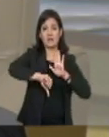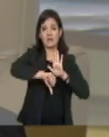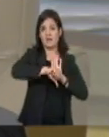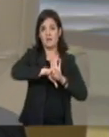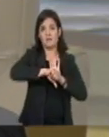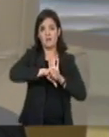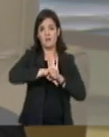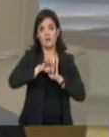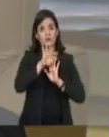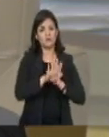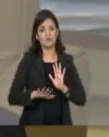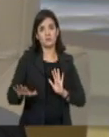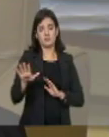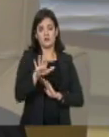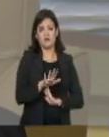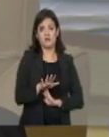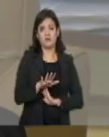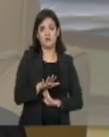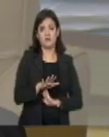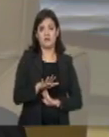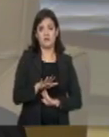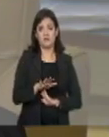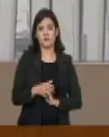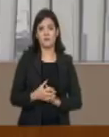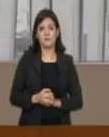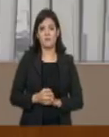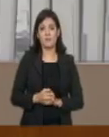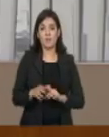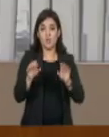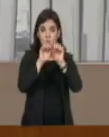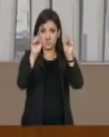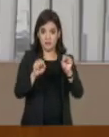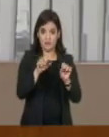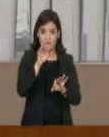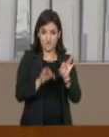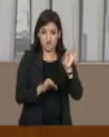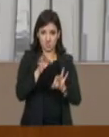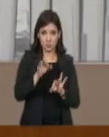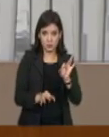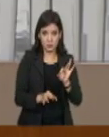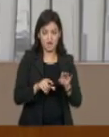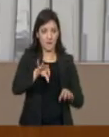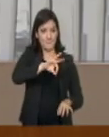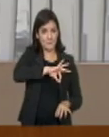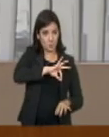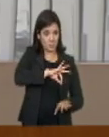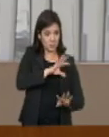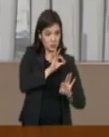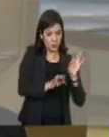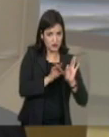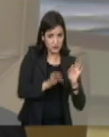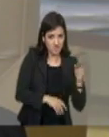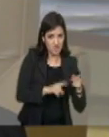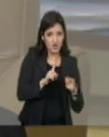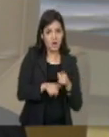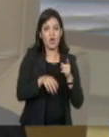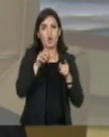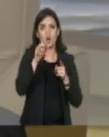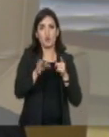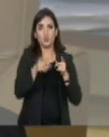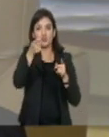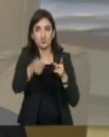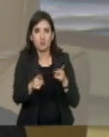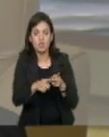todo, que é um sistema de justiça, a polícia, polícia judicial... Essa é uma questão